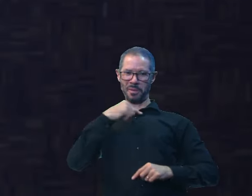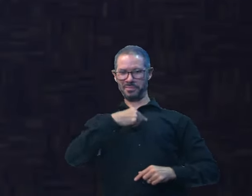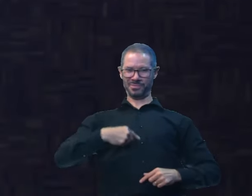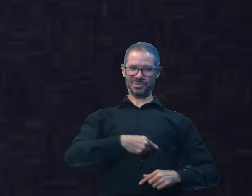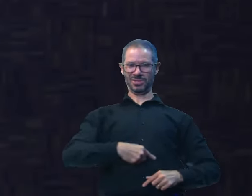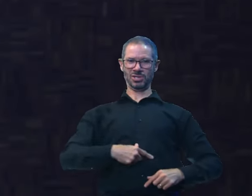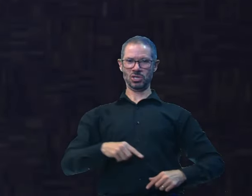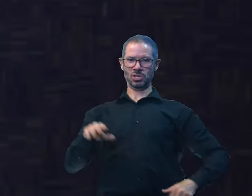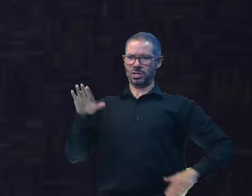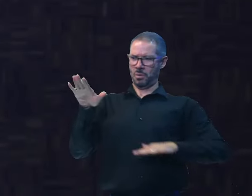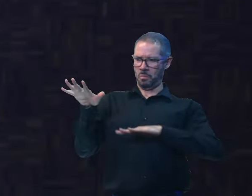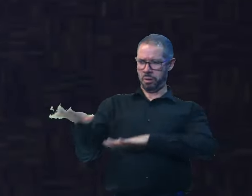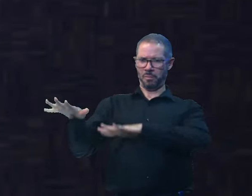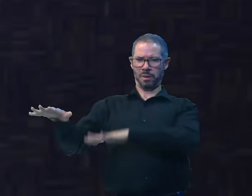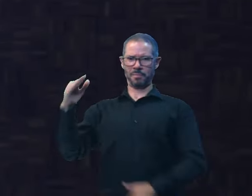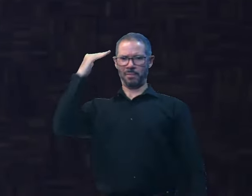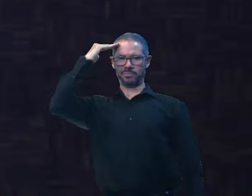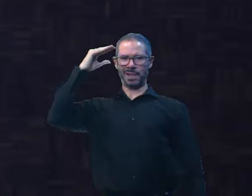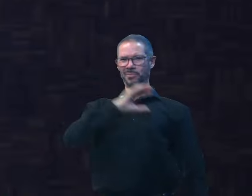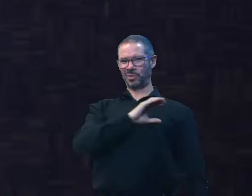Exército de Cristo.